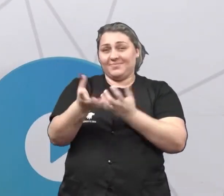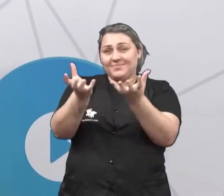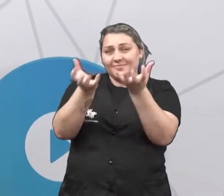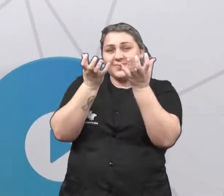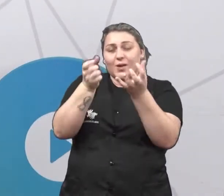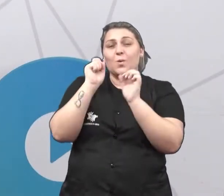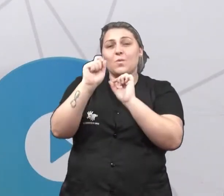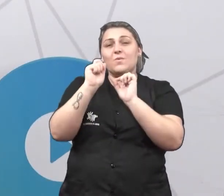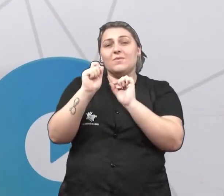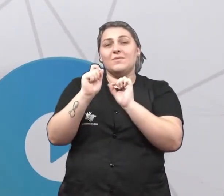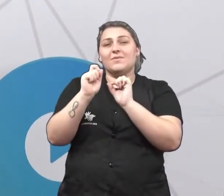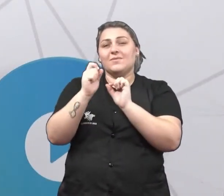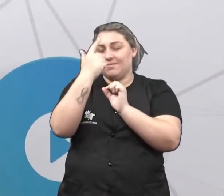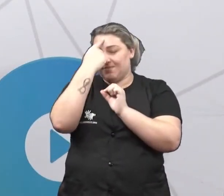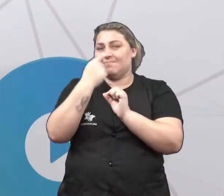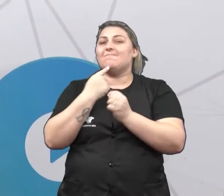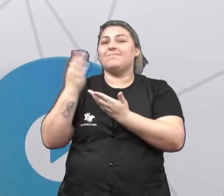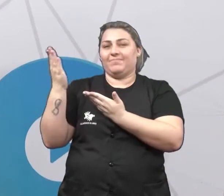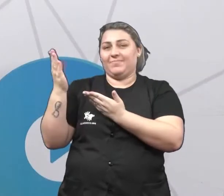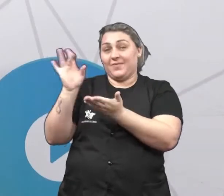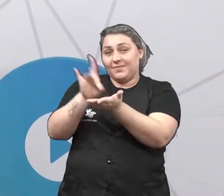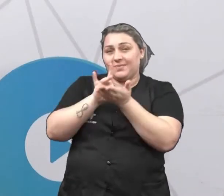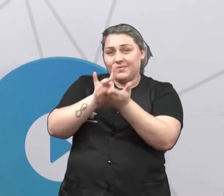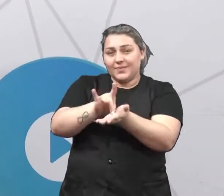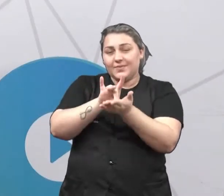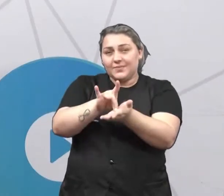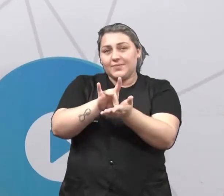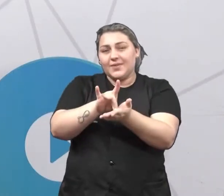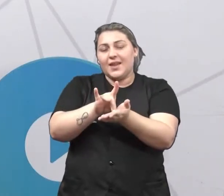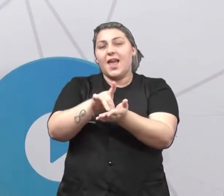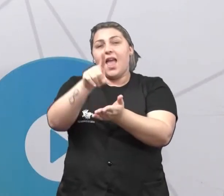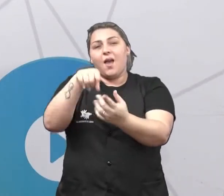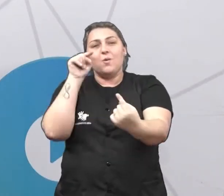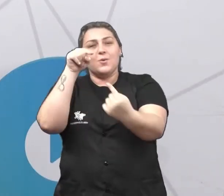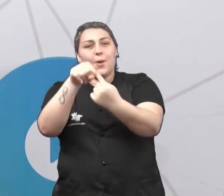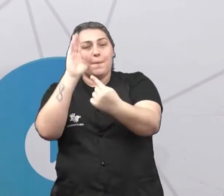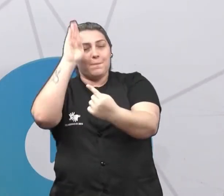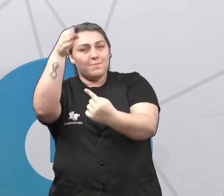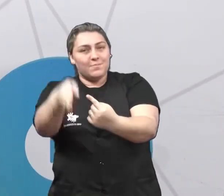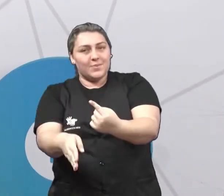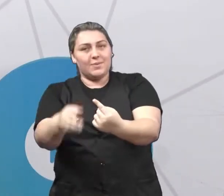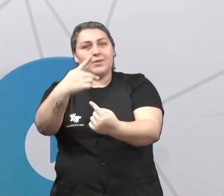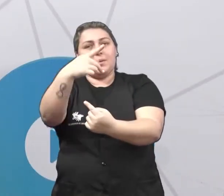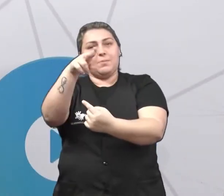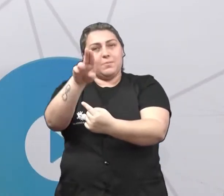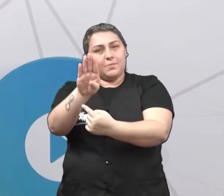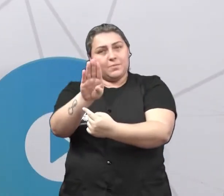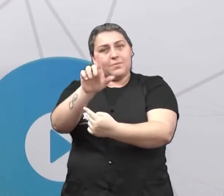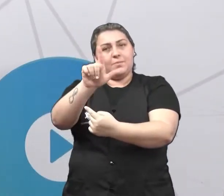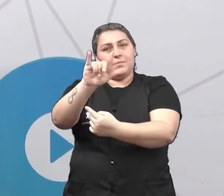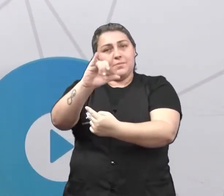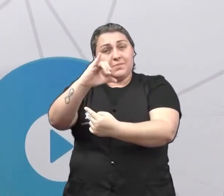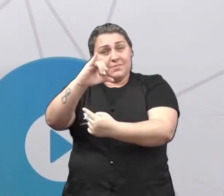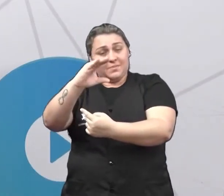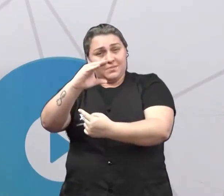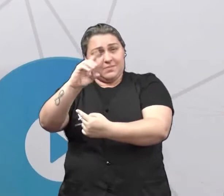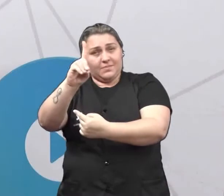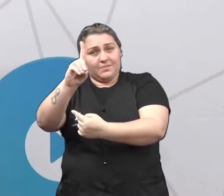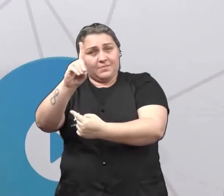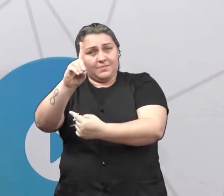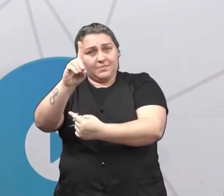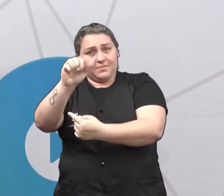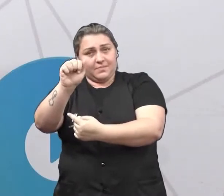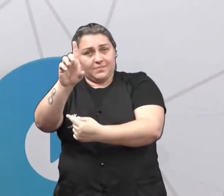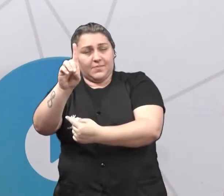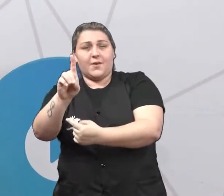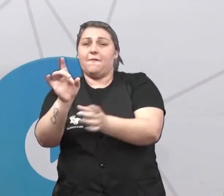querer o que está na tela. Não é verdade? Então esse é o objetivo principal da publicidade, é vender o produto. E para isso eles vão usar